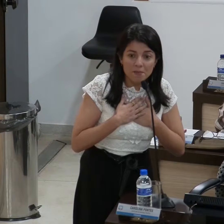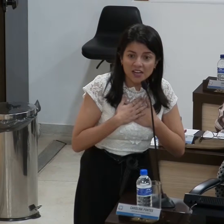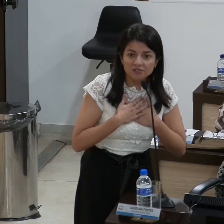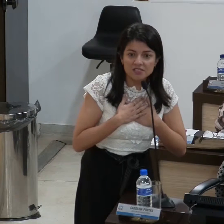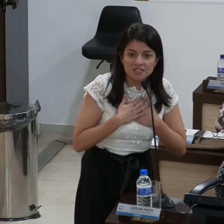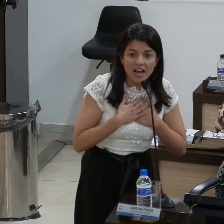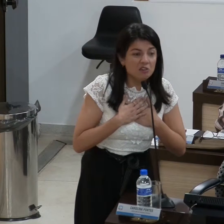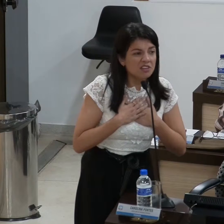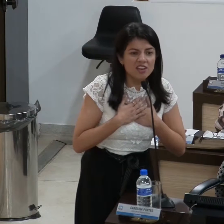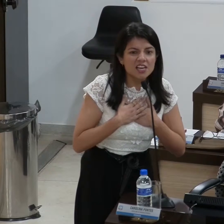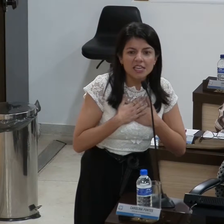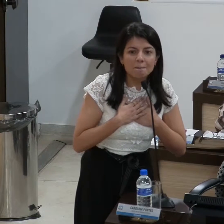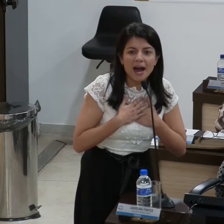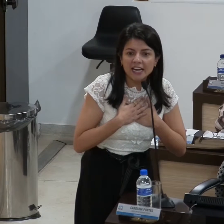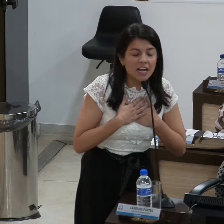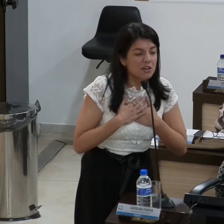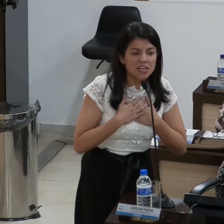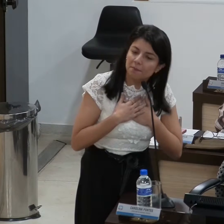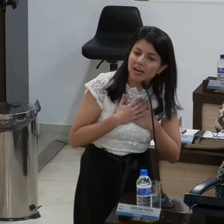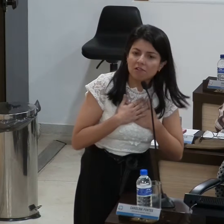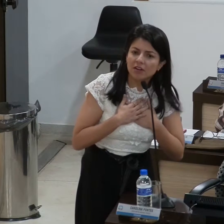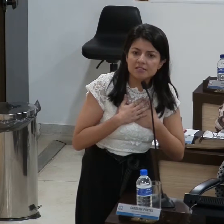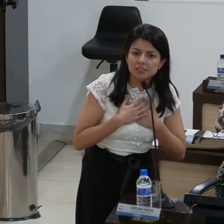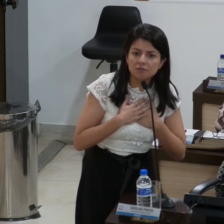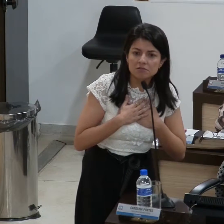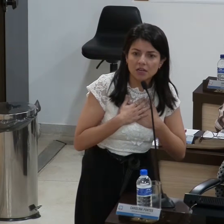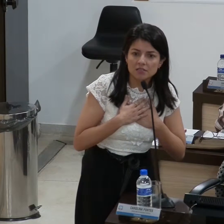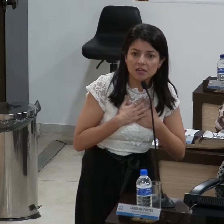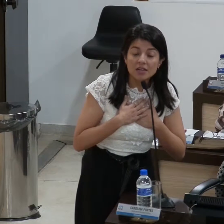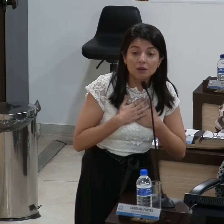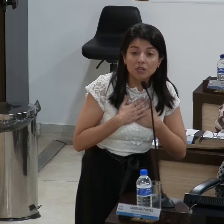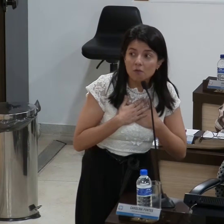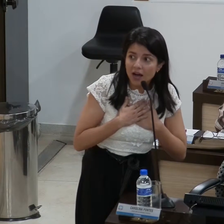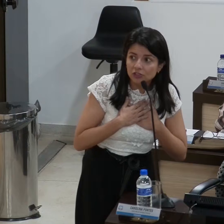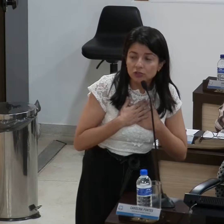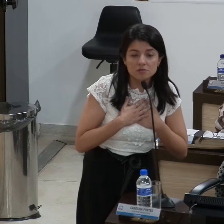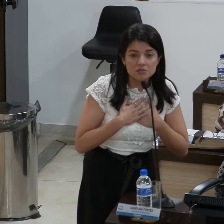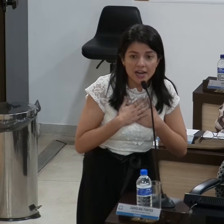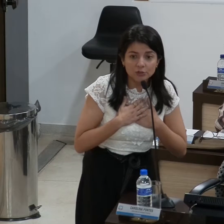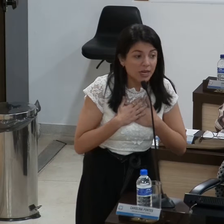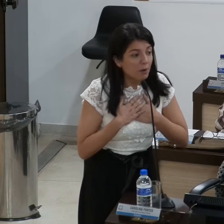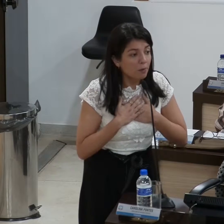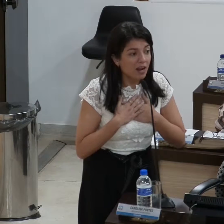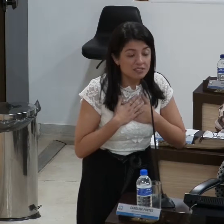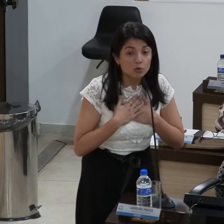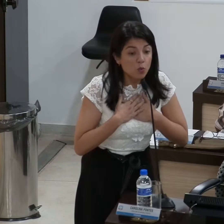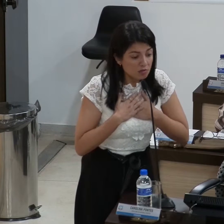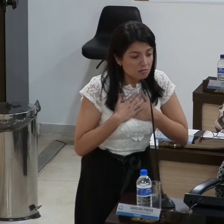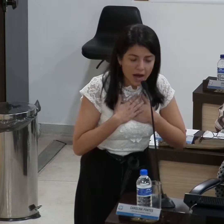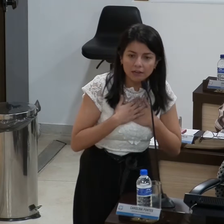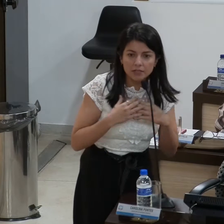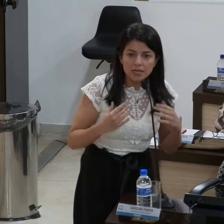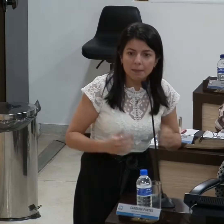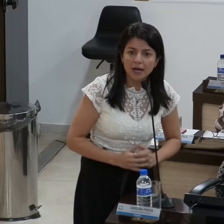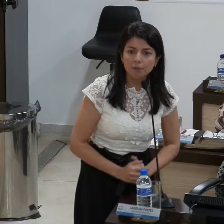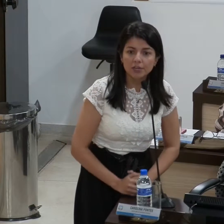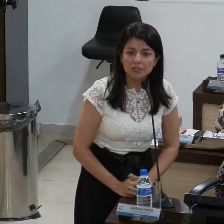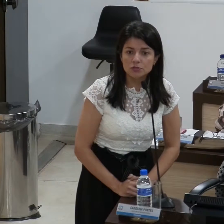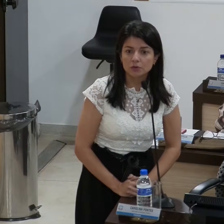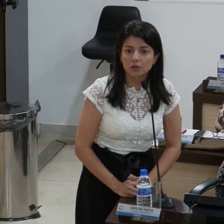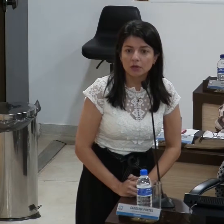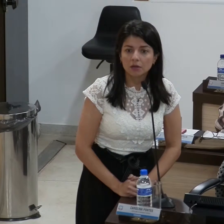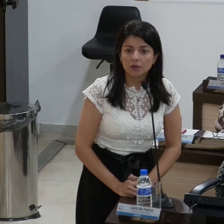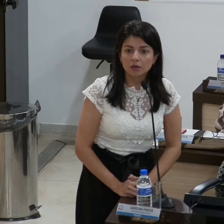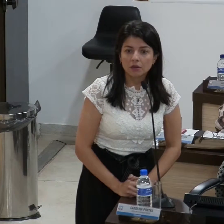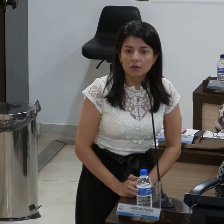venha beneficiar ou que venha equiparar ou equilibrar qualquer circunstância. Eu não acho certo que a população, que o usuário tenha que pagar por